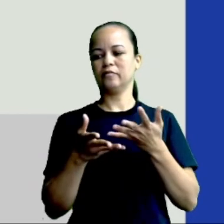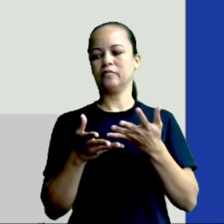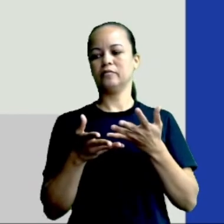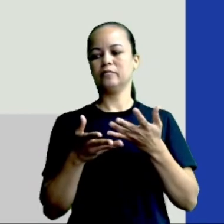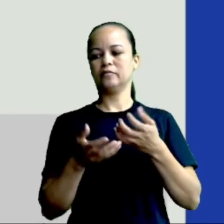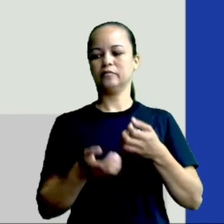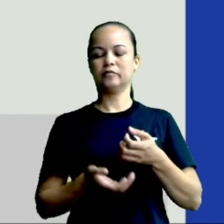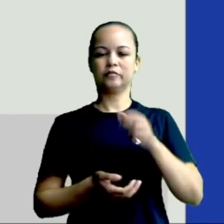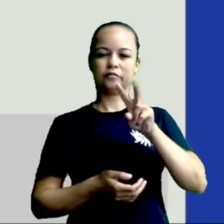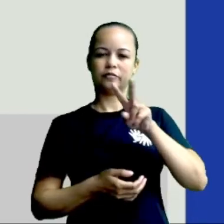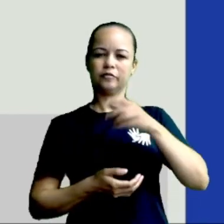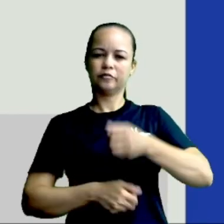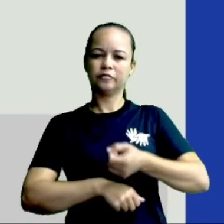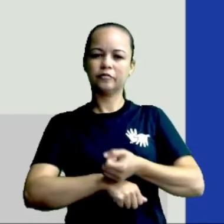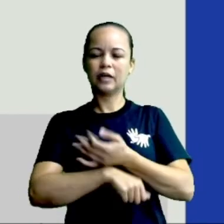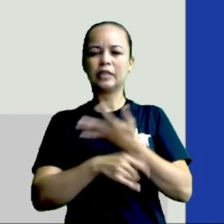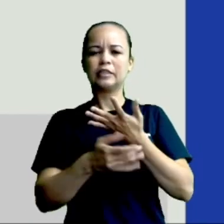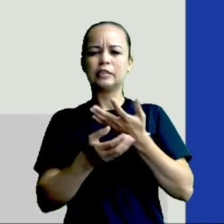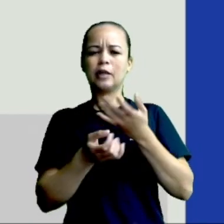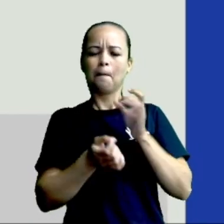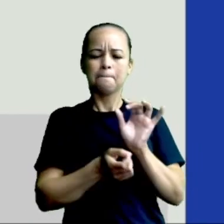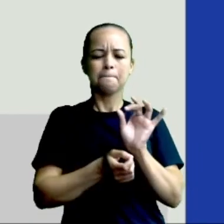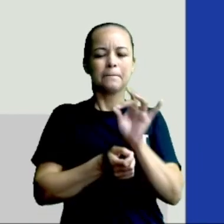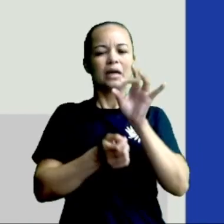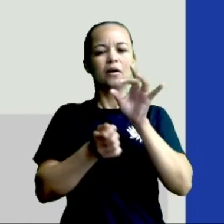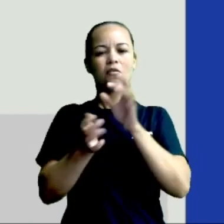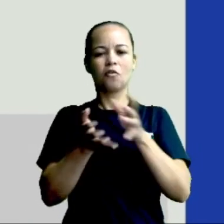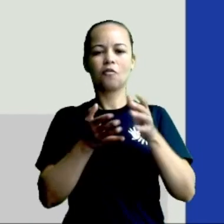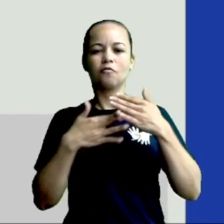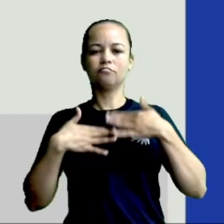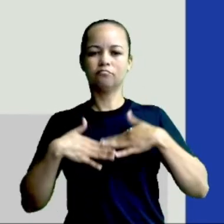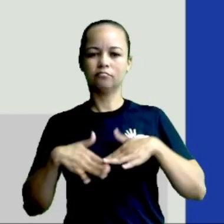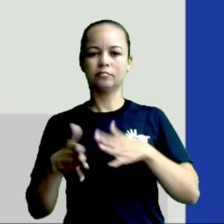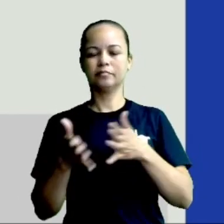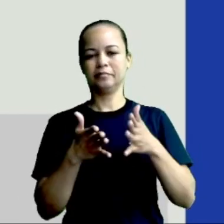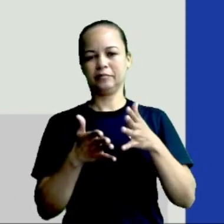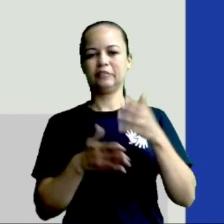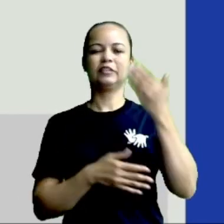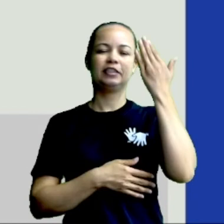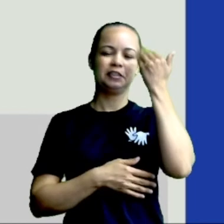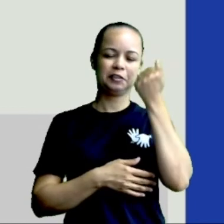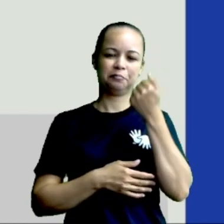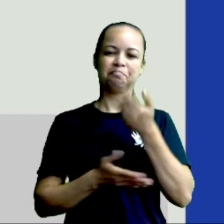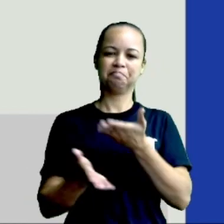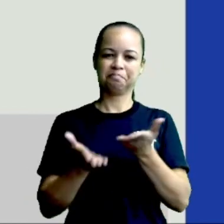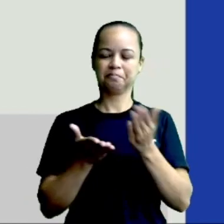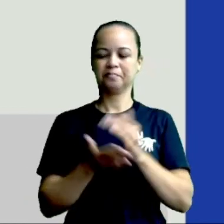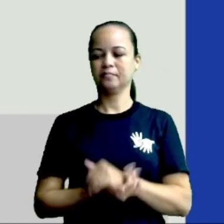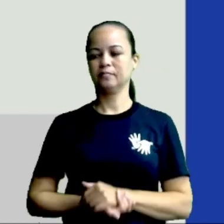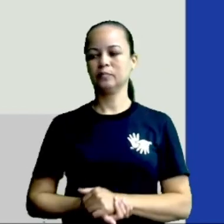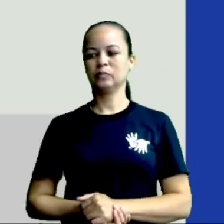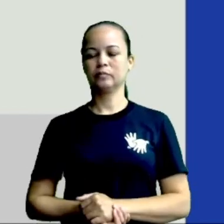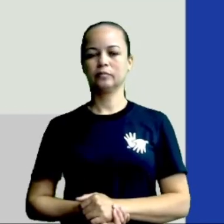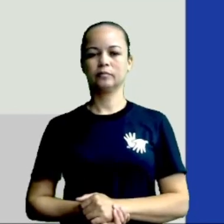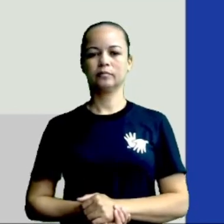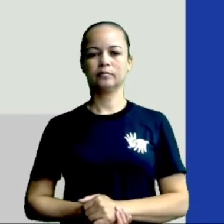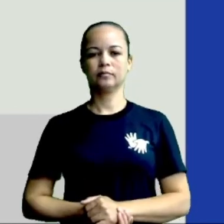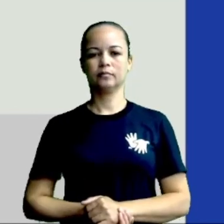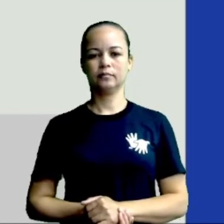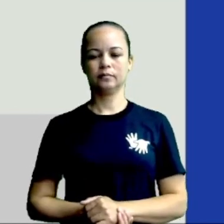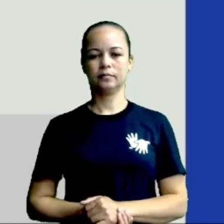Isso mesmo, a vaidade picou levemente. Vocês são muito sabidos. Vamos